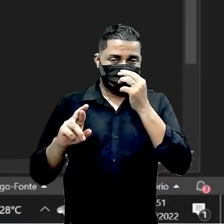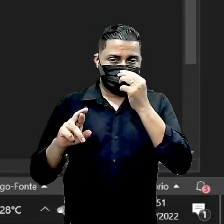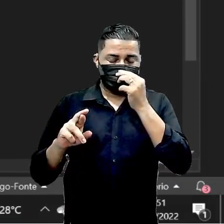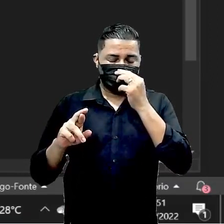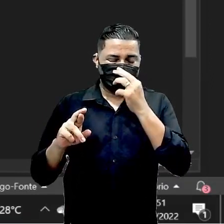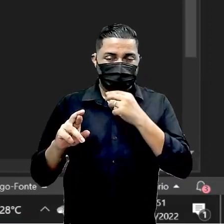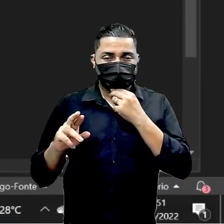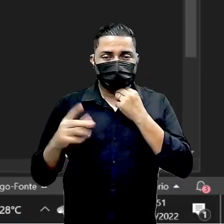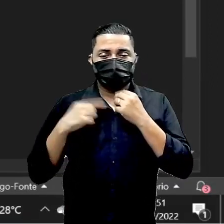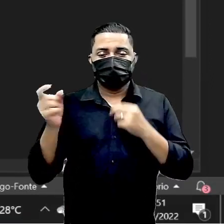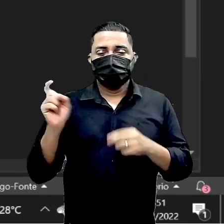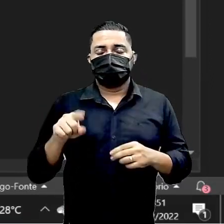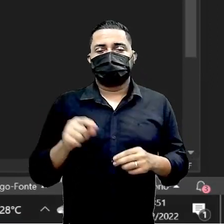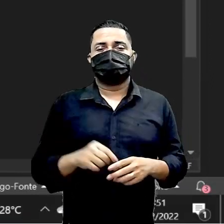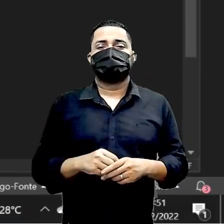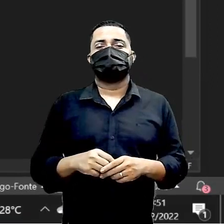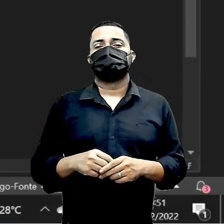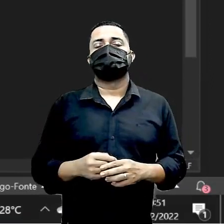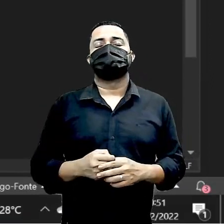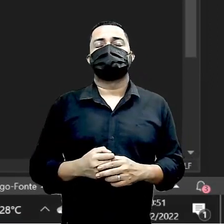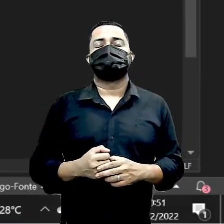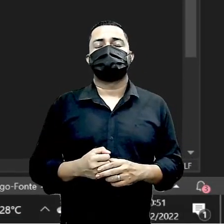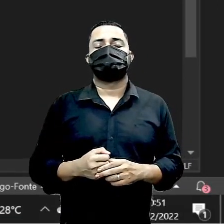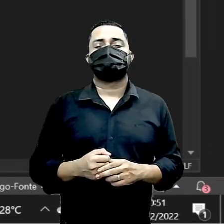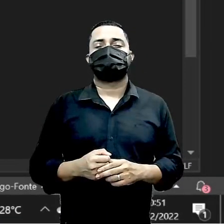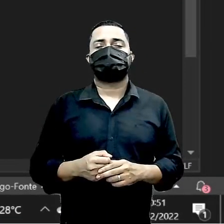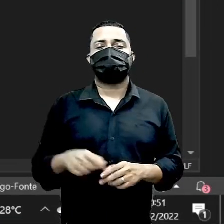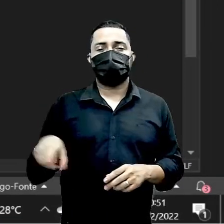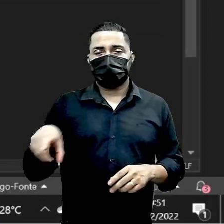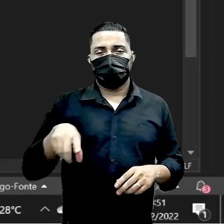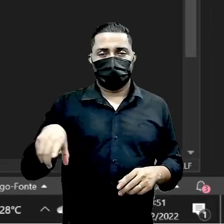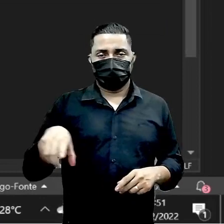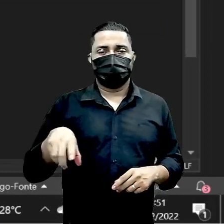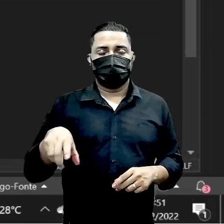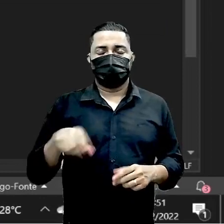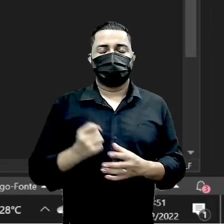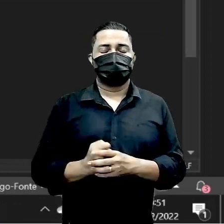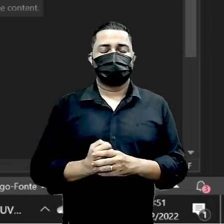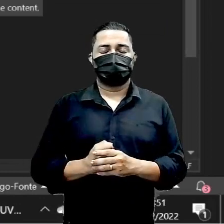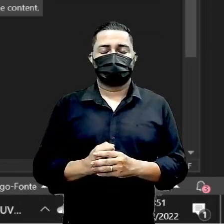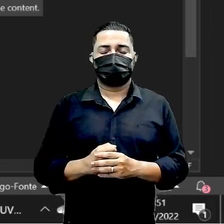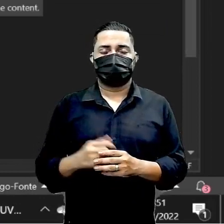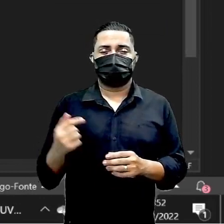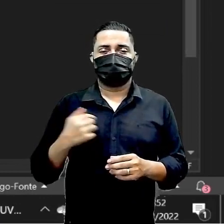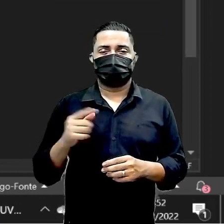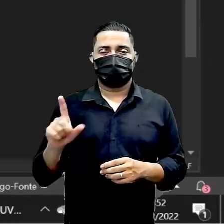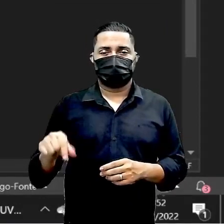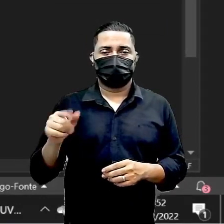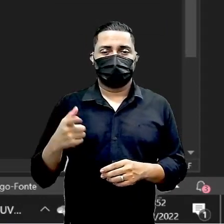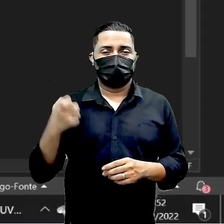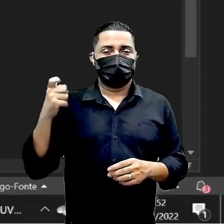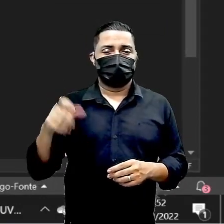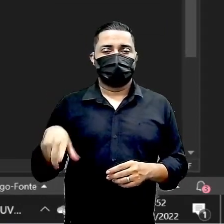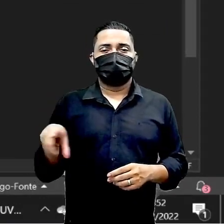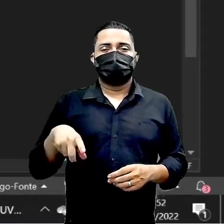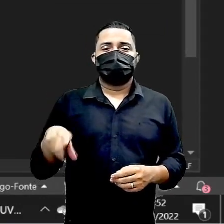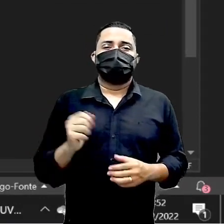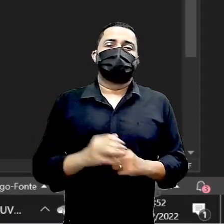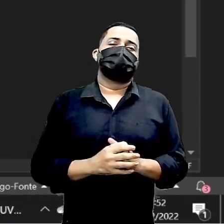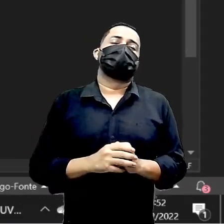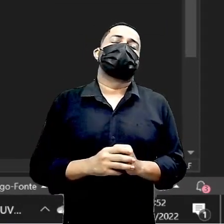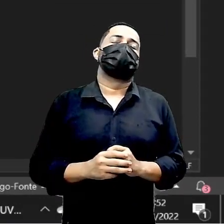E vou aplicar aqui uma tecla. Vou botar no mouse, certo? Vou atirar pelo mouse. Esse